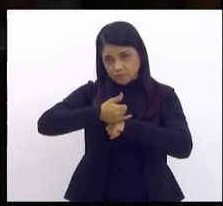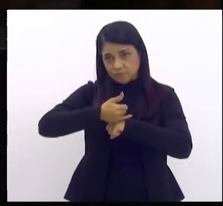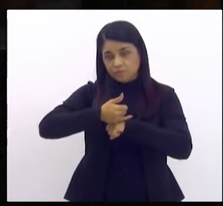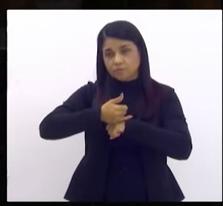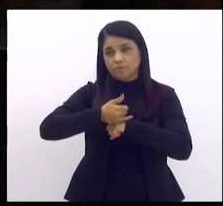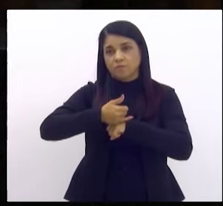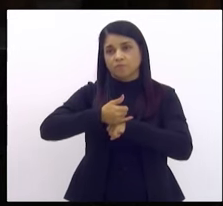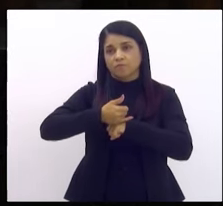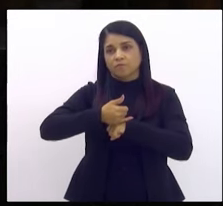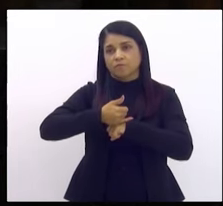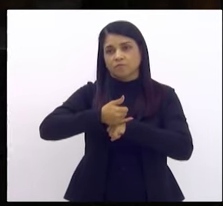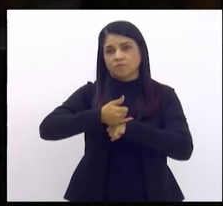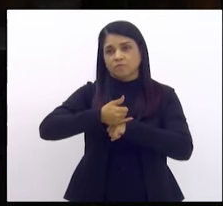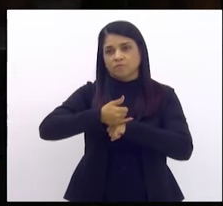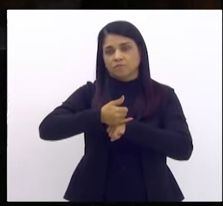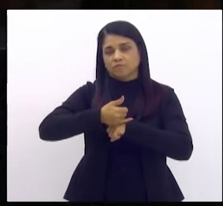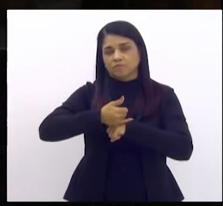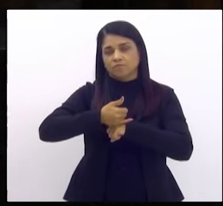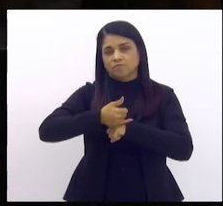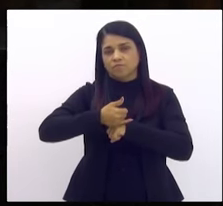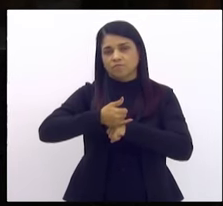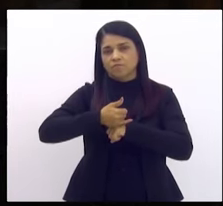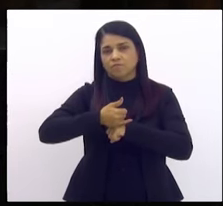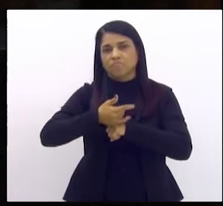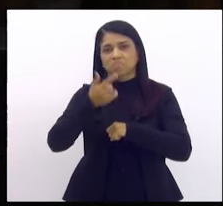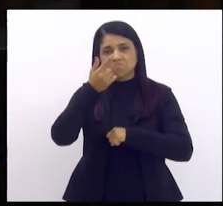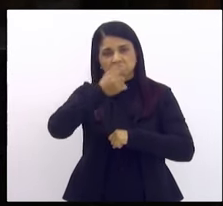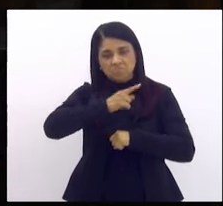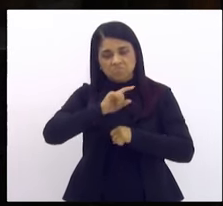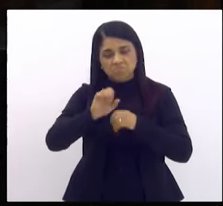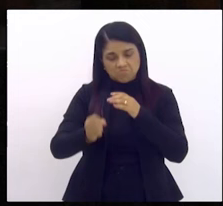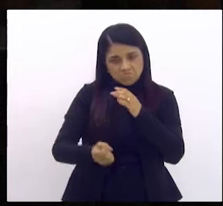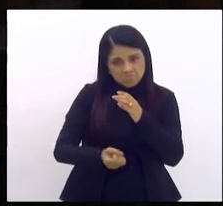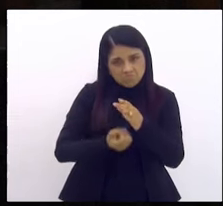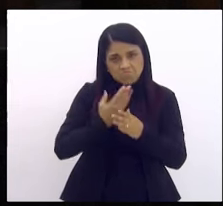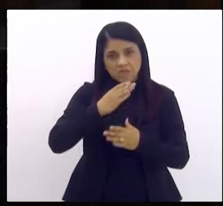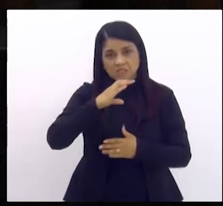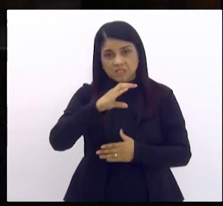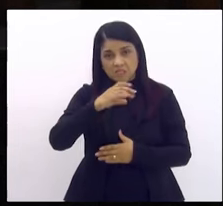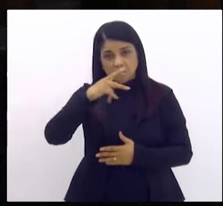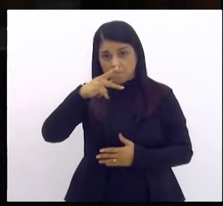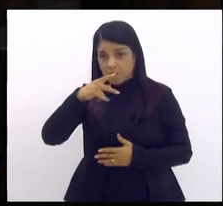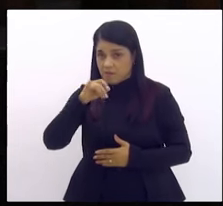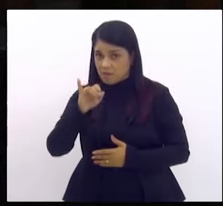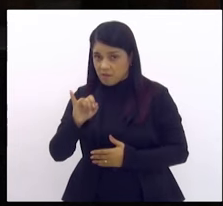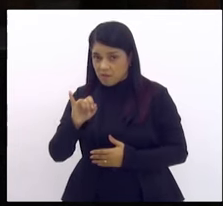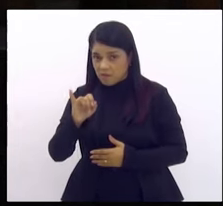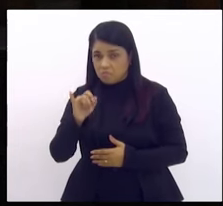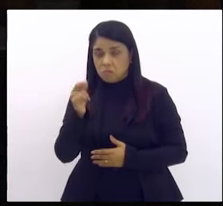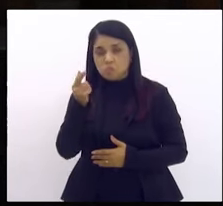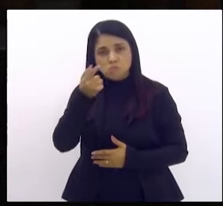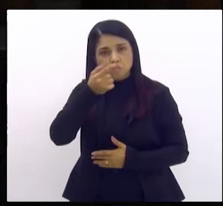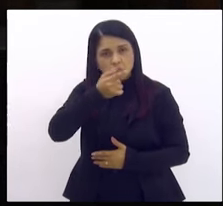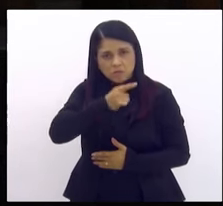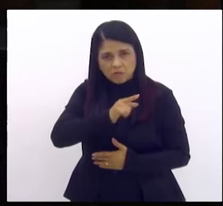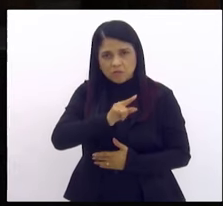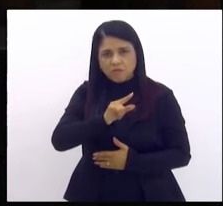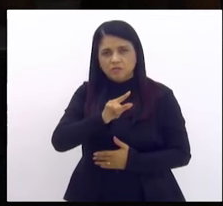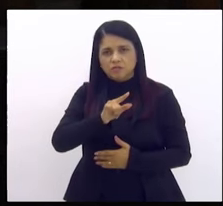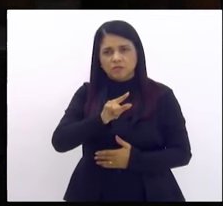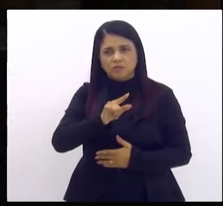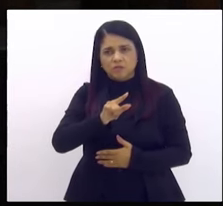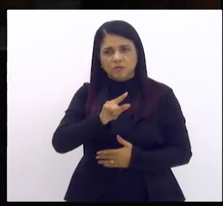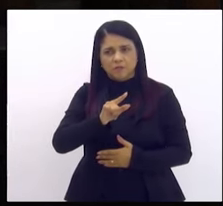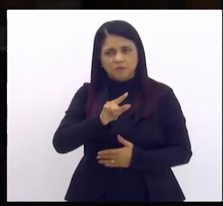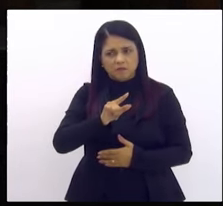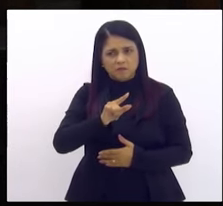deliberamos a instalação de uma CPI para que possamos